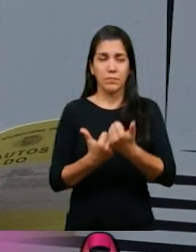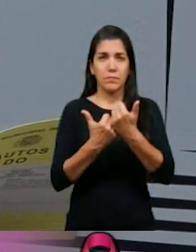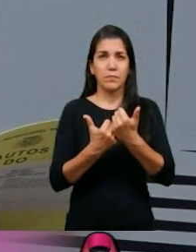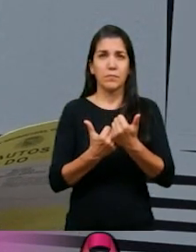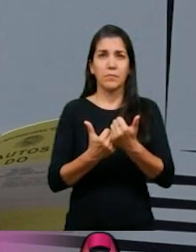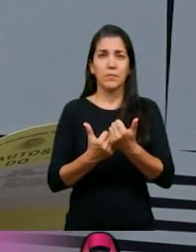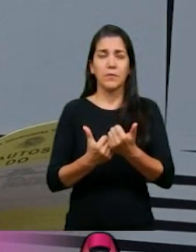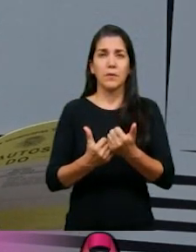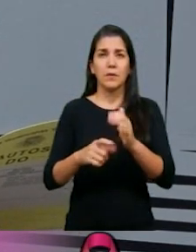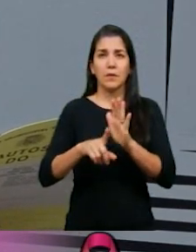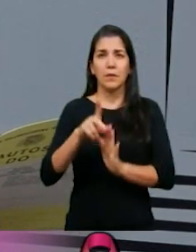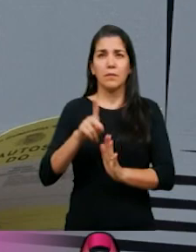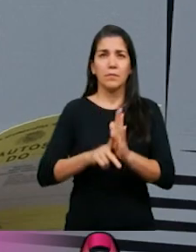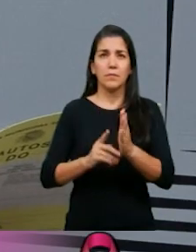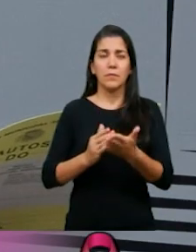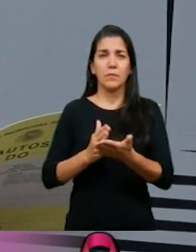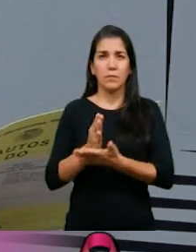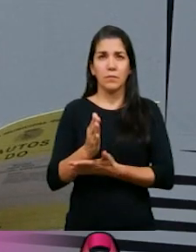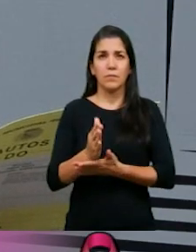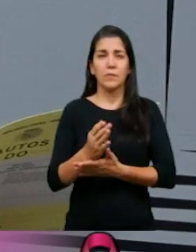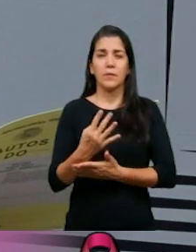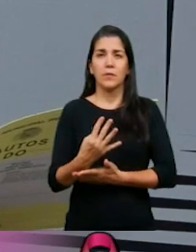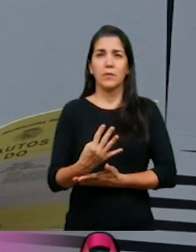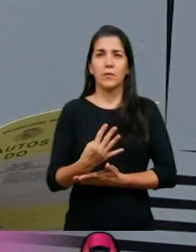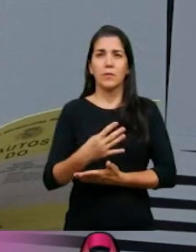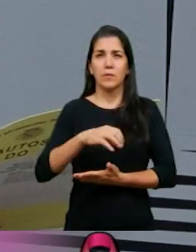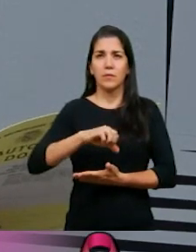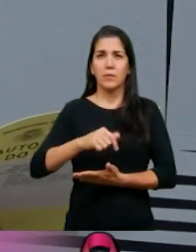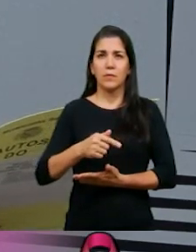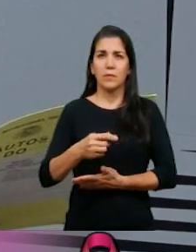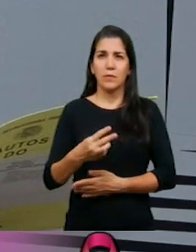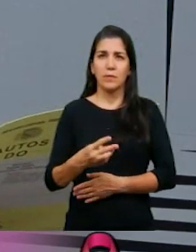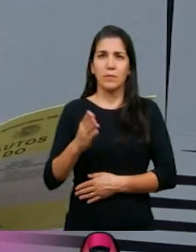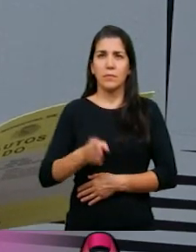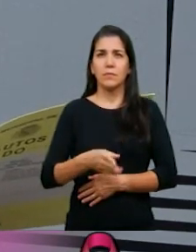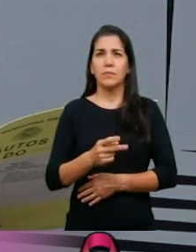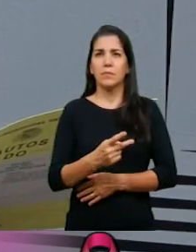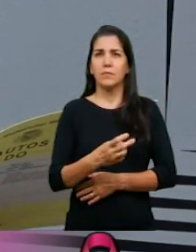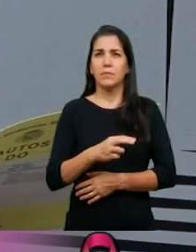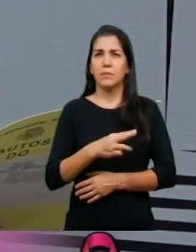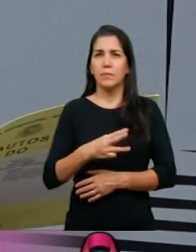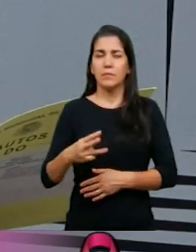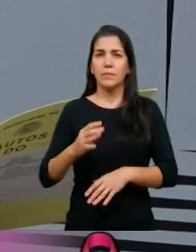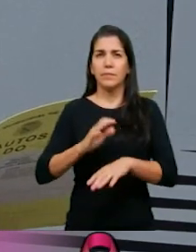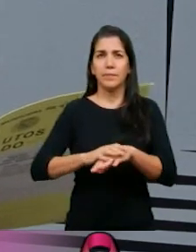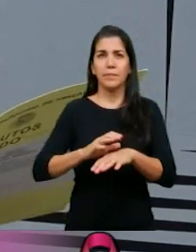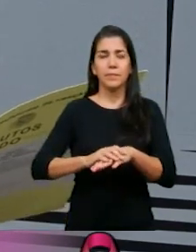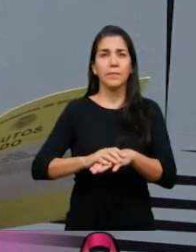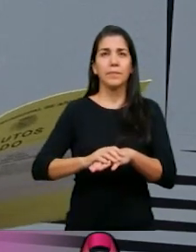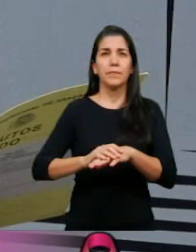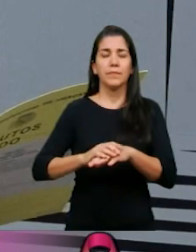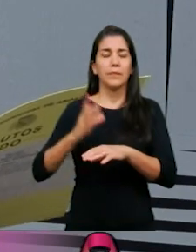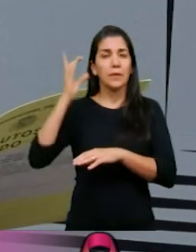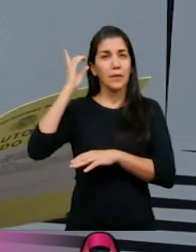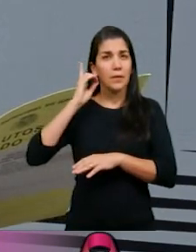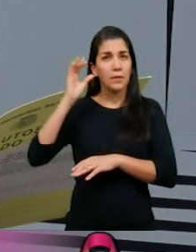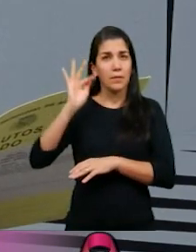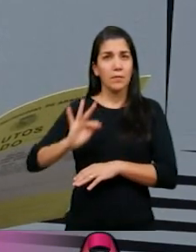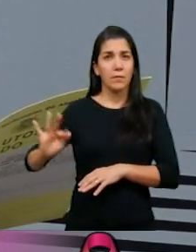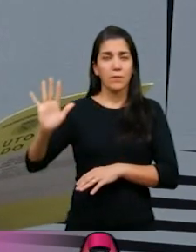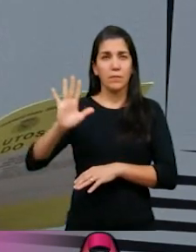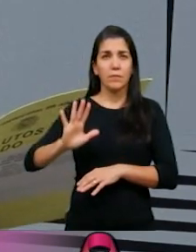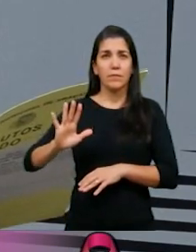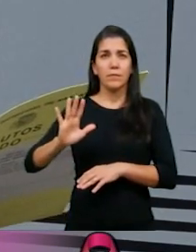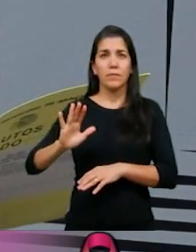aprovação do projeto de lei número 4.973, de 2023, de autoria do deputado federal Fausto